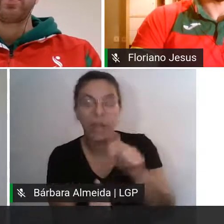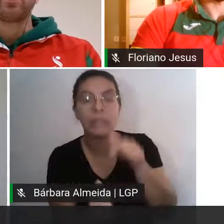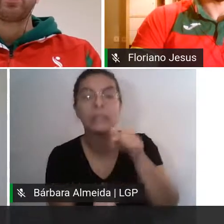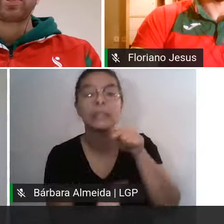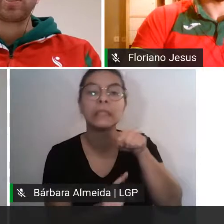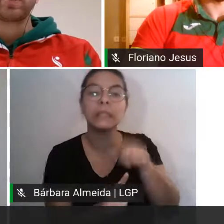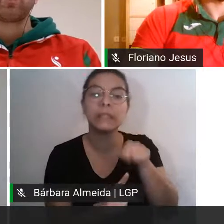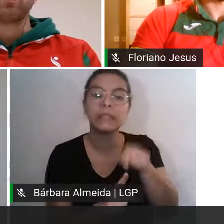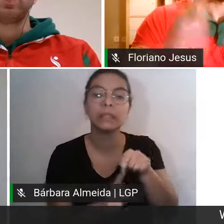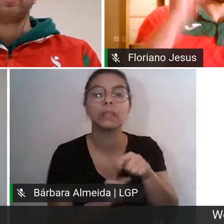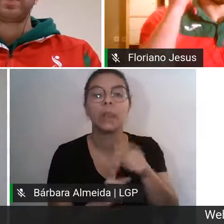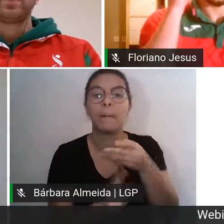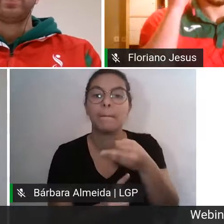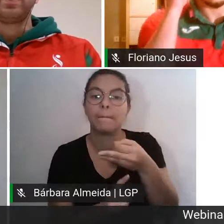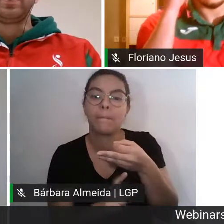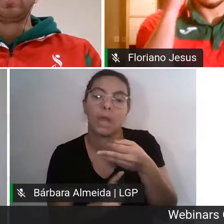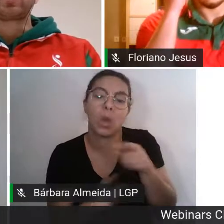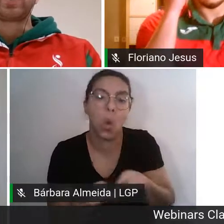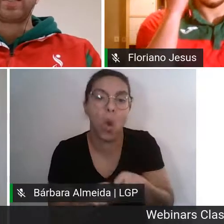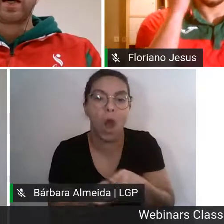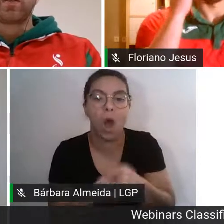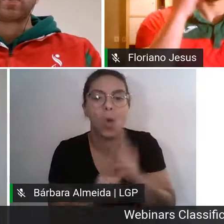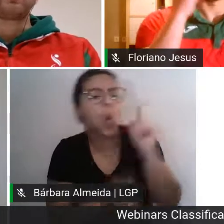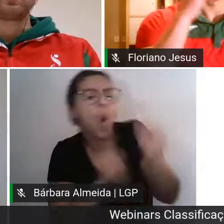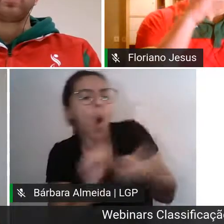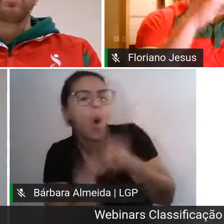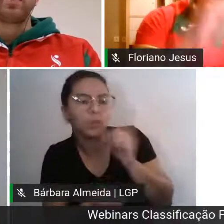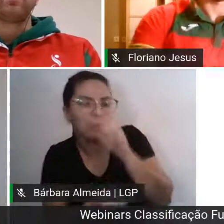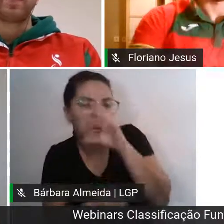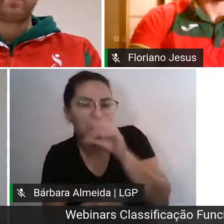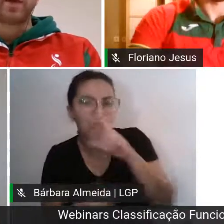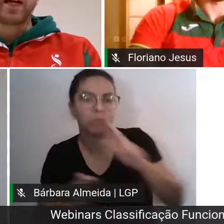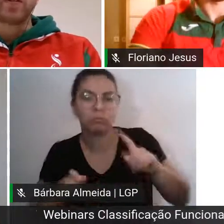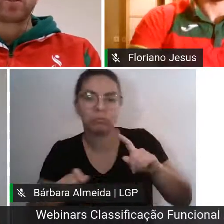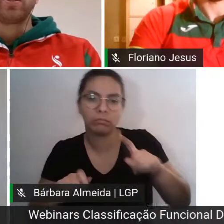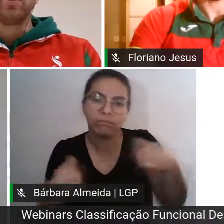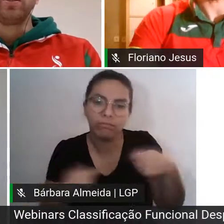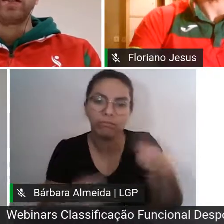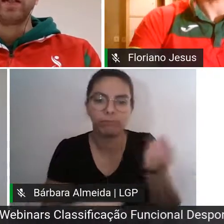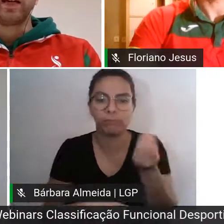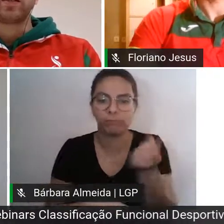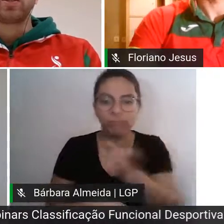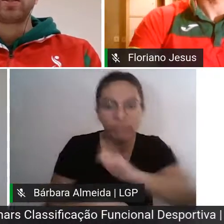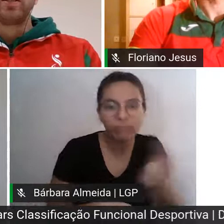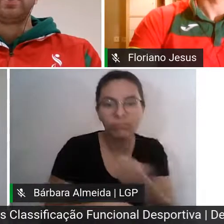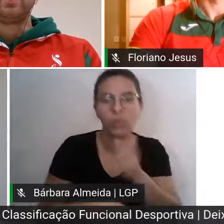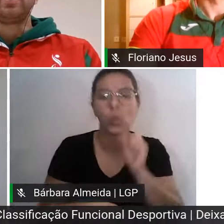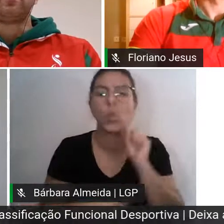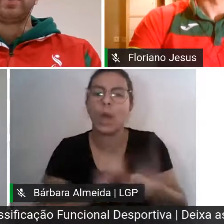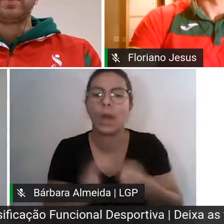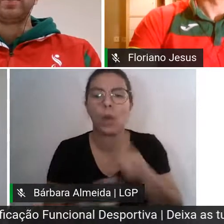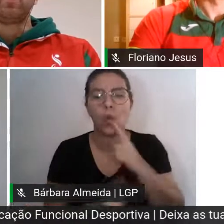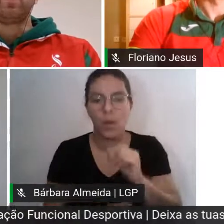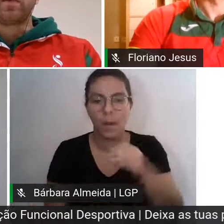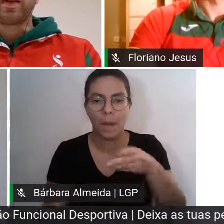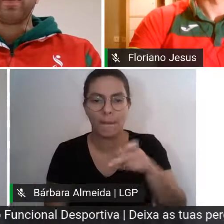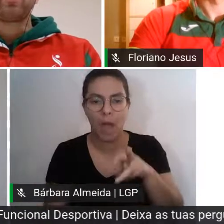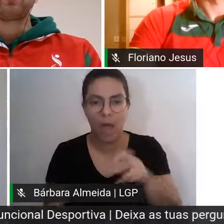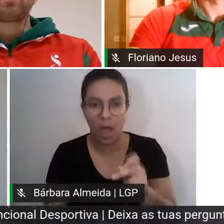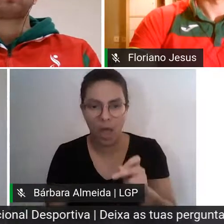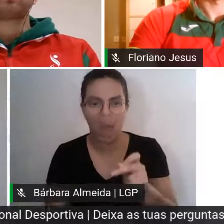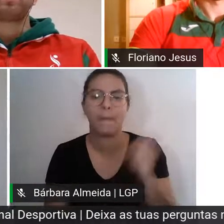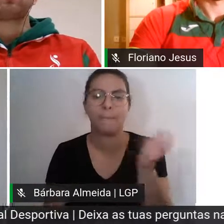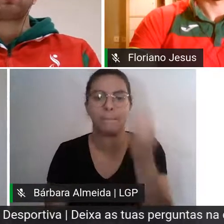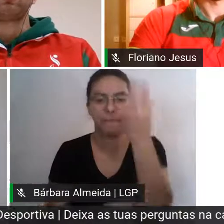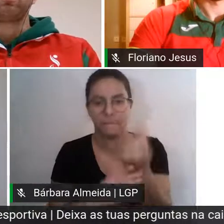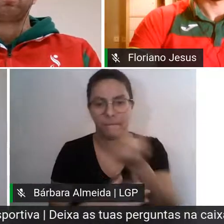para o badminton. Desde essa altura já conseguimos identificar mais atletas para o